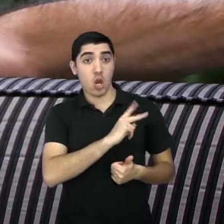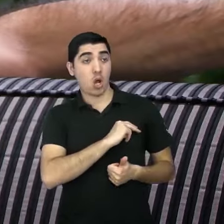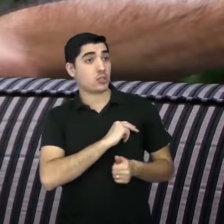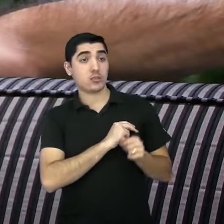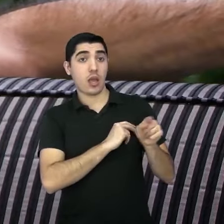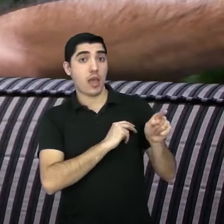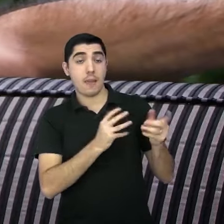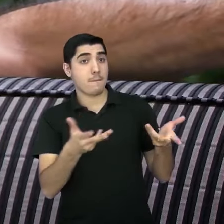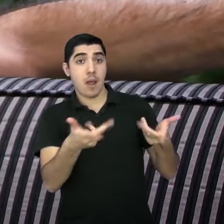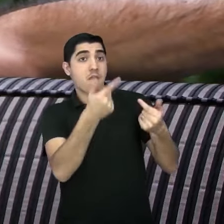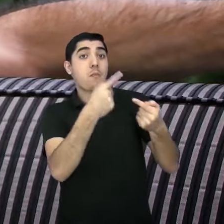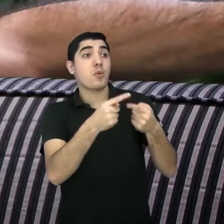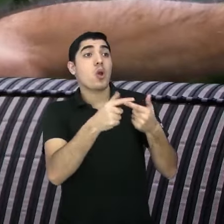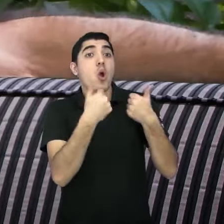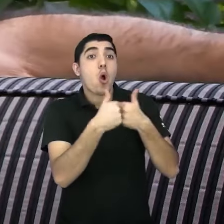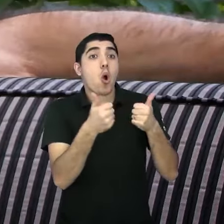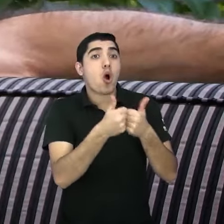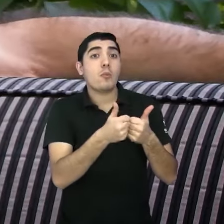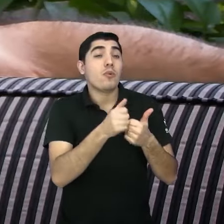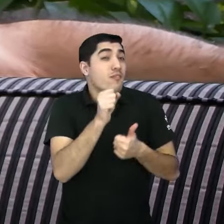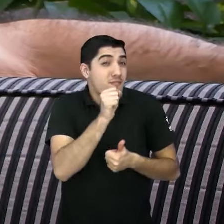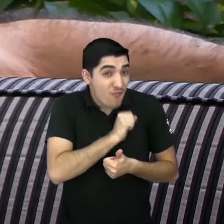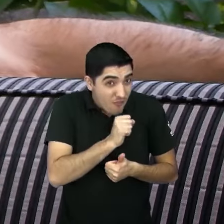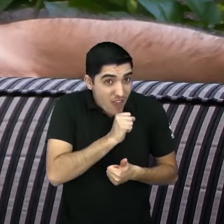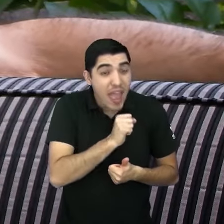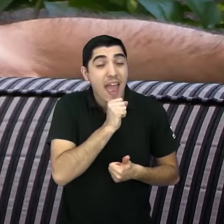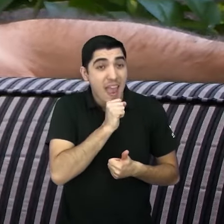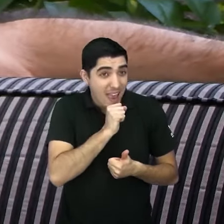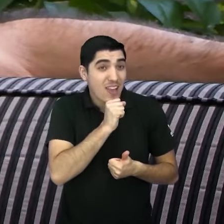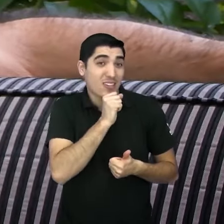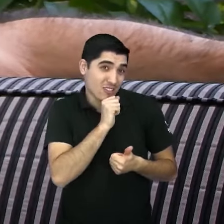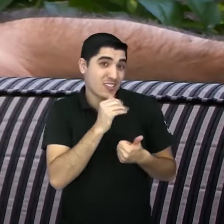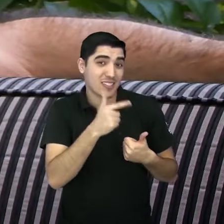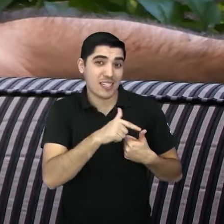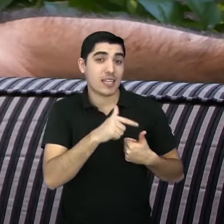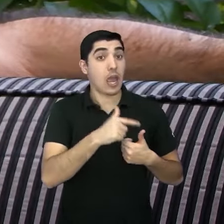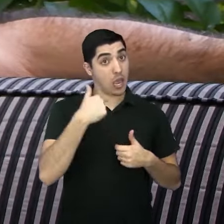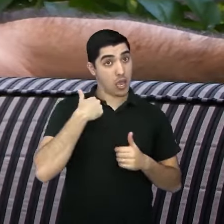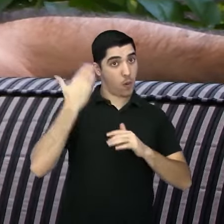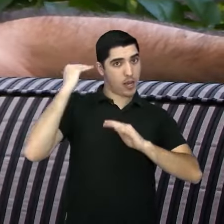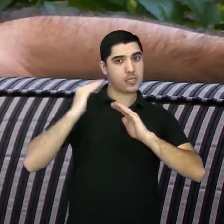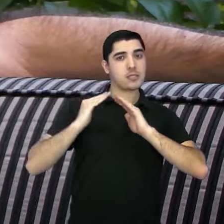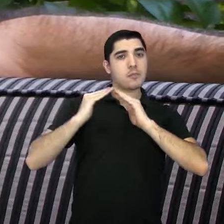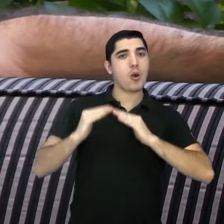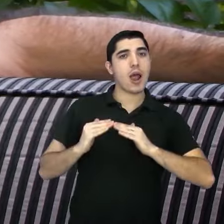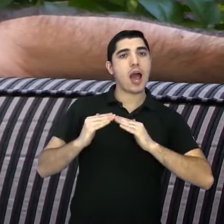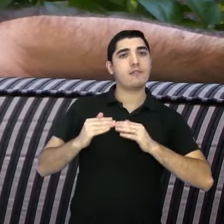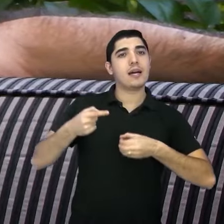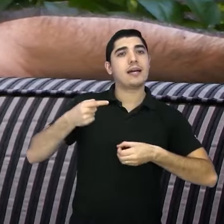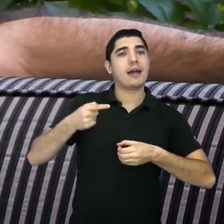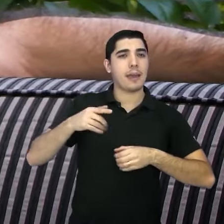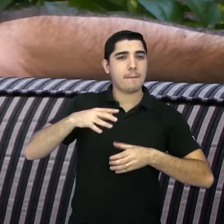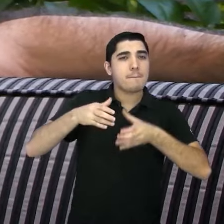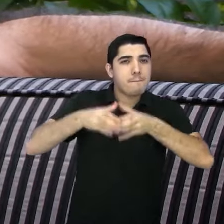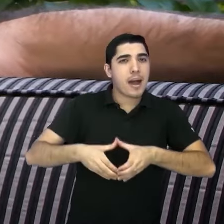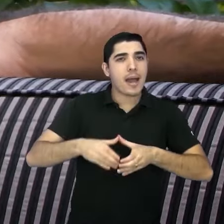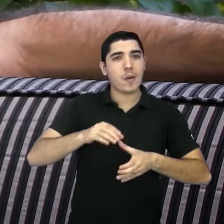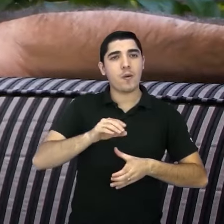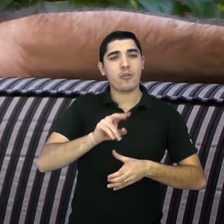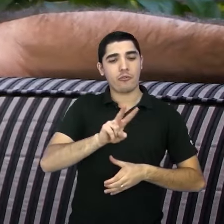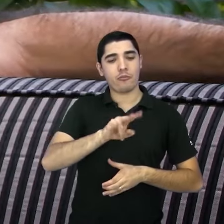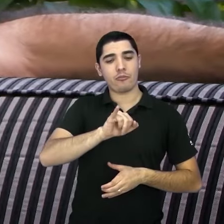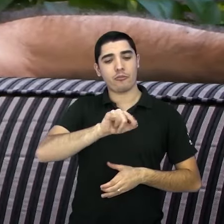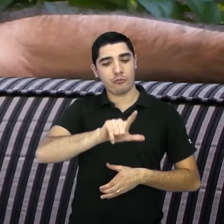assim fantástica, porque os ônibus não eram tão novos e, eventualmente, você veja, eu morava na Vila Ema, vamos dizer